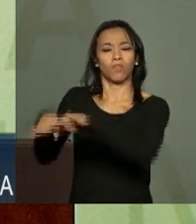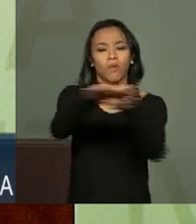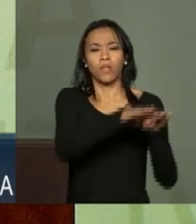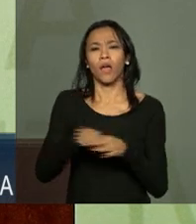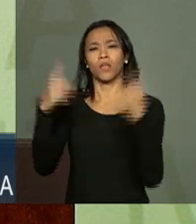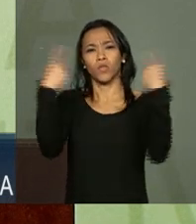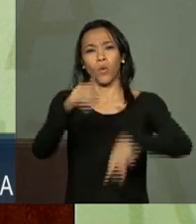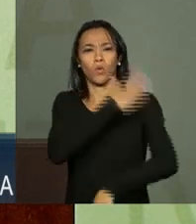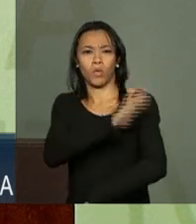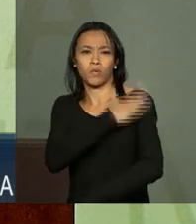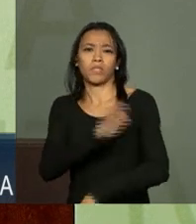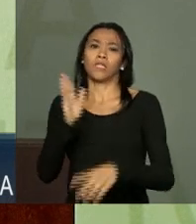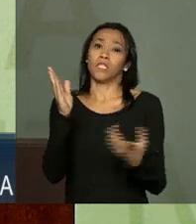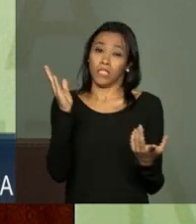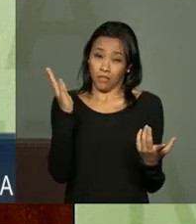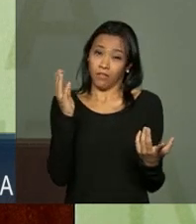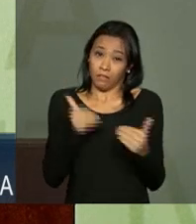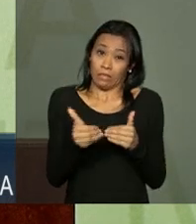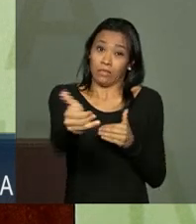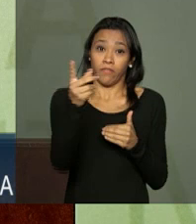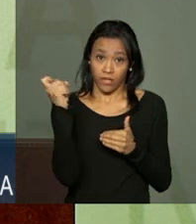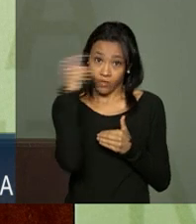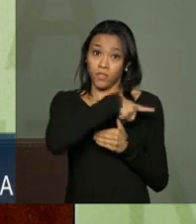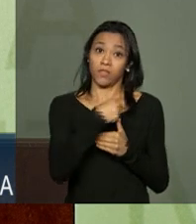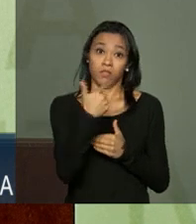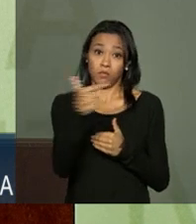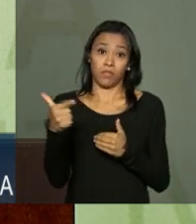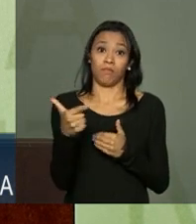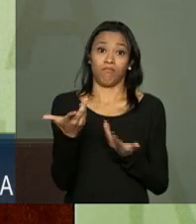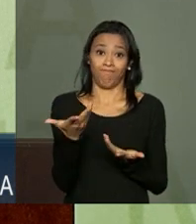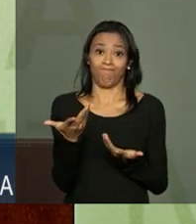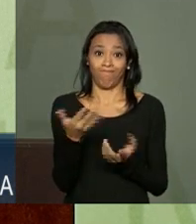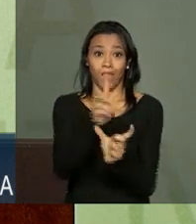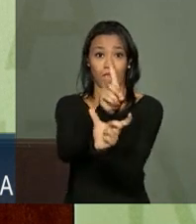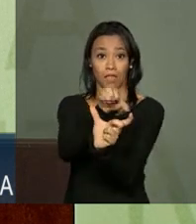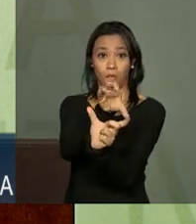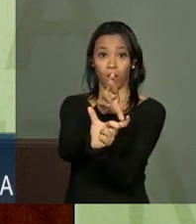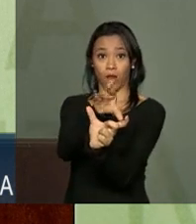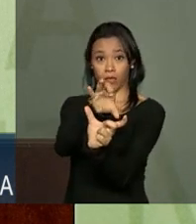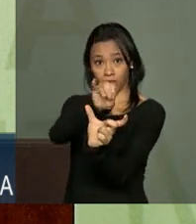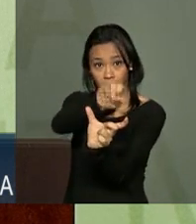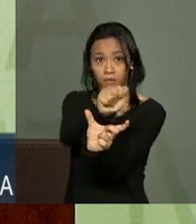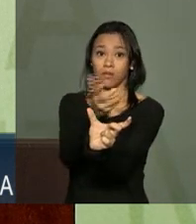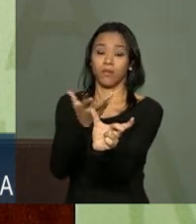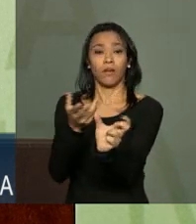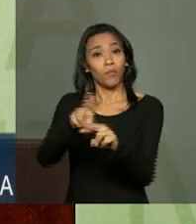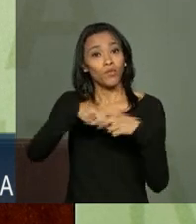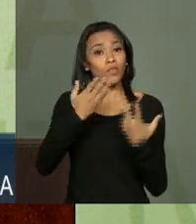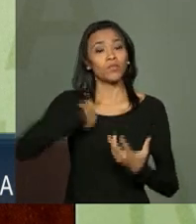preconceito, será muito mais difícil. Por isso, nós não